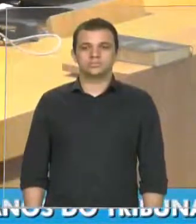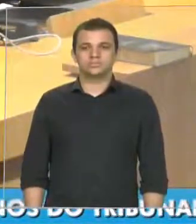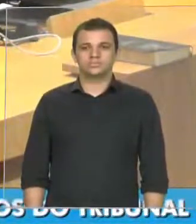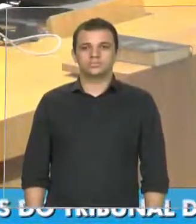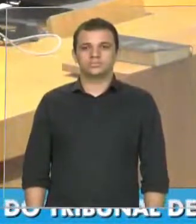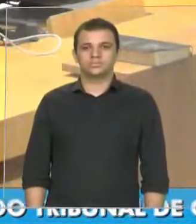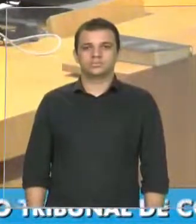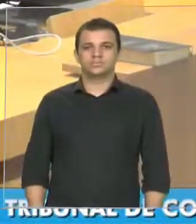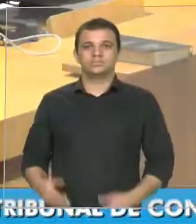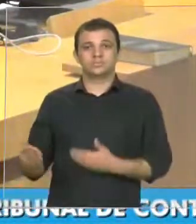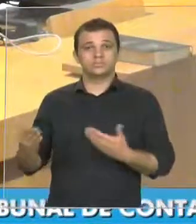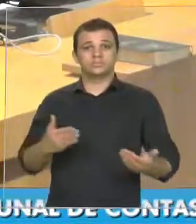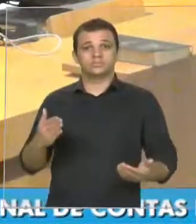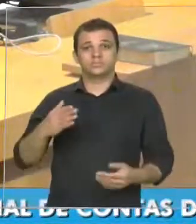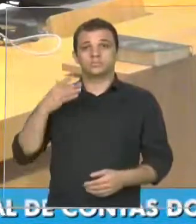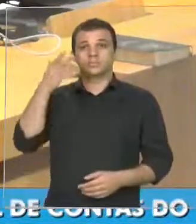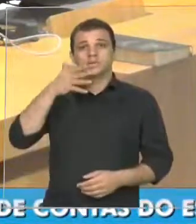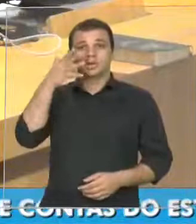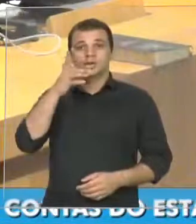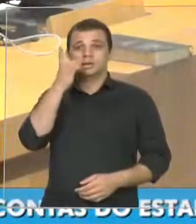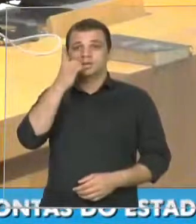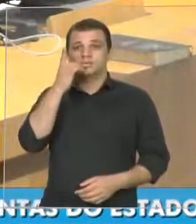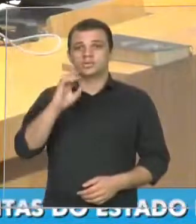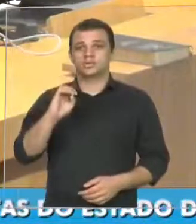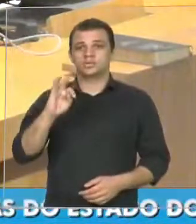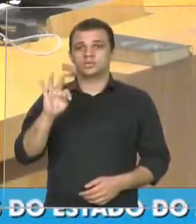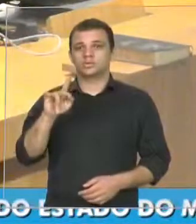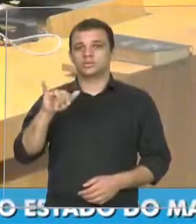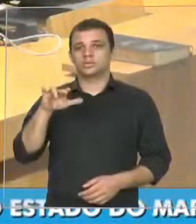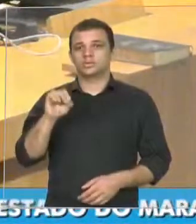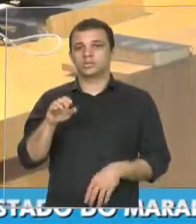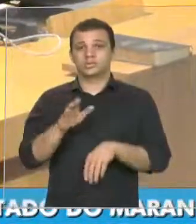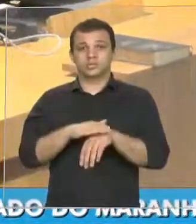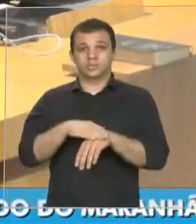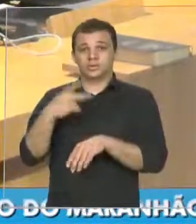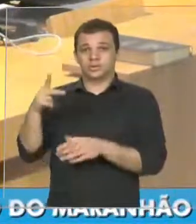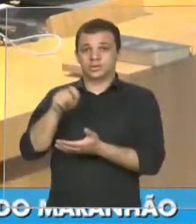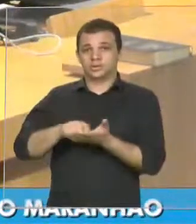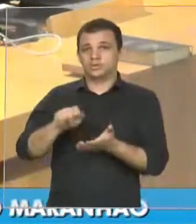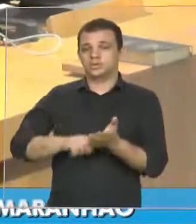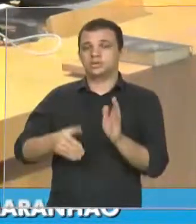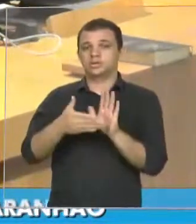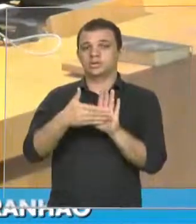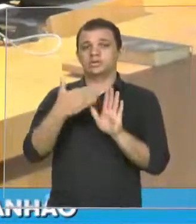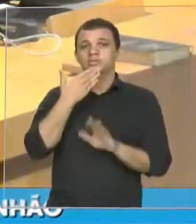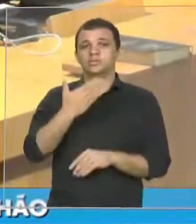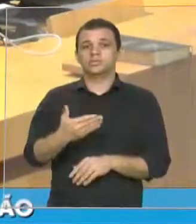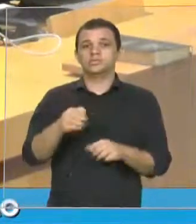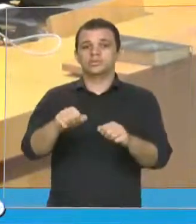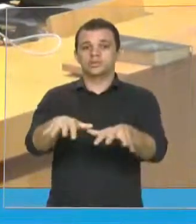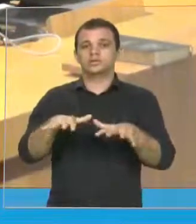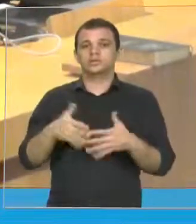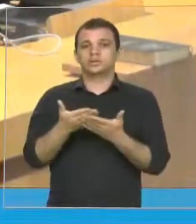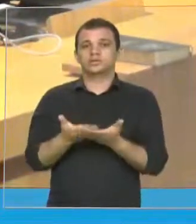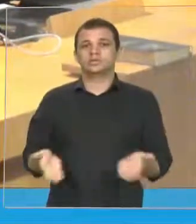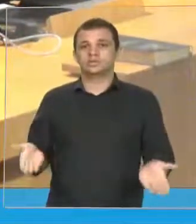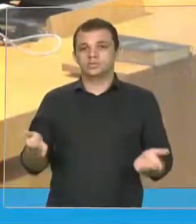Concedo a palavra ao deputado Otelino Neto, autor do requerimento de convocação desta sessão solene, que falará em nome do Poder